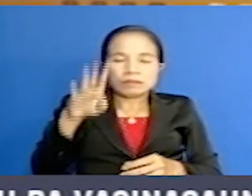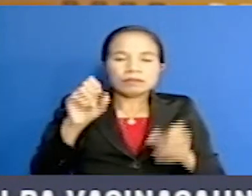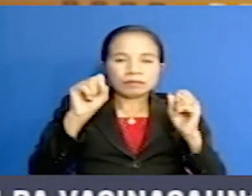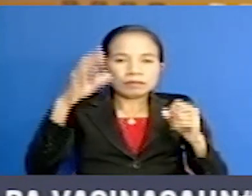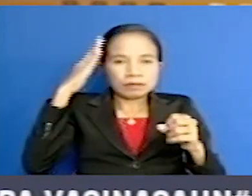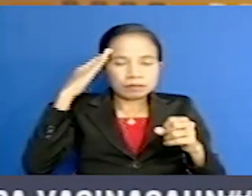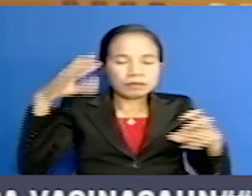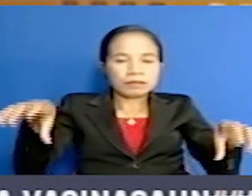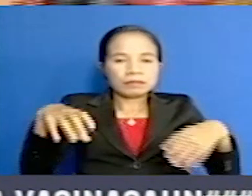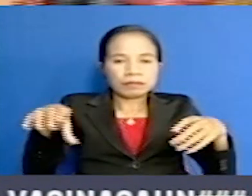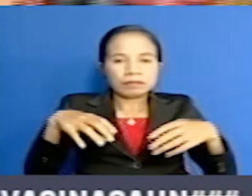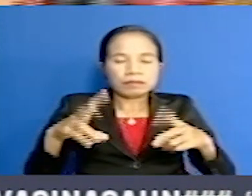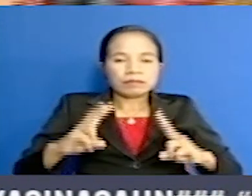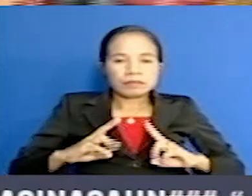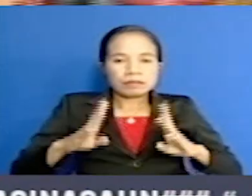sira.